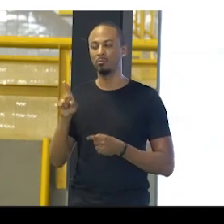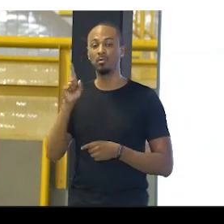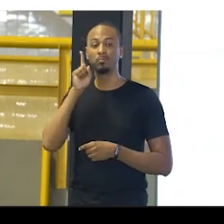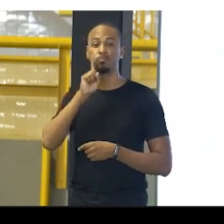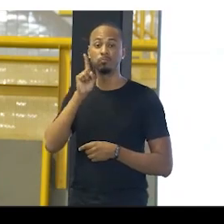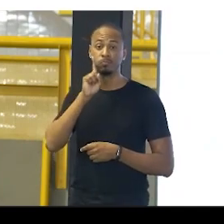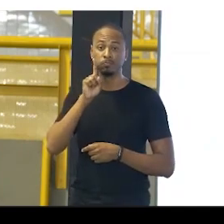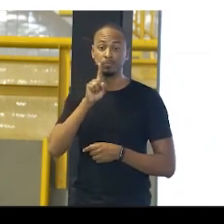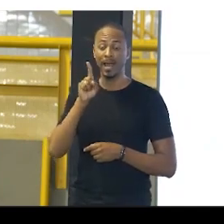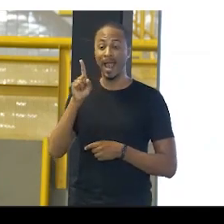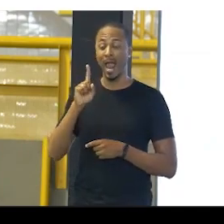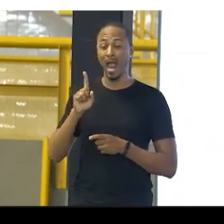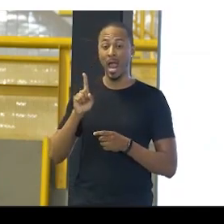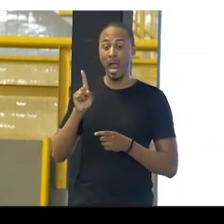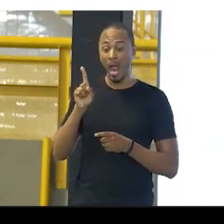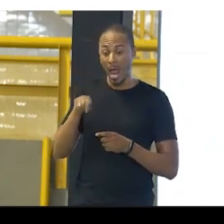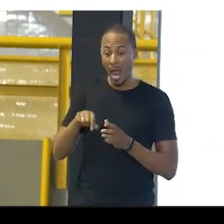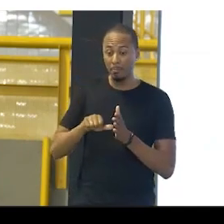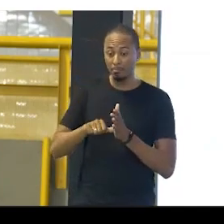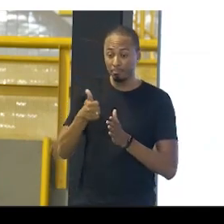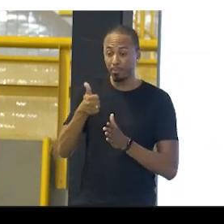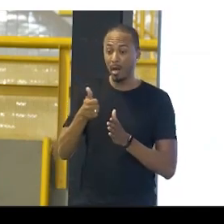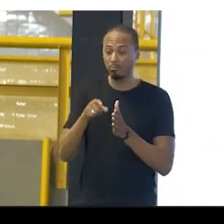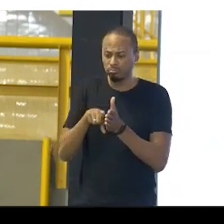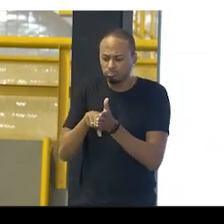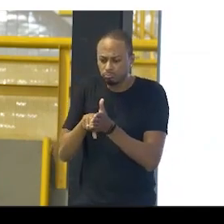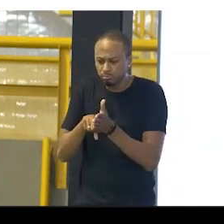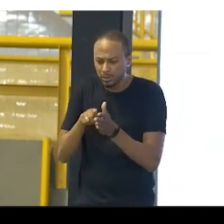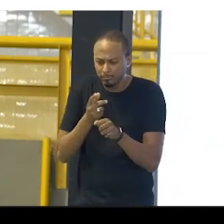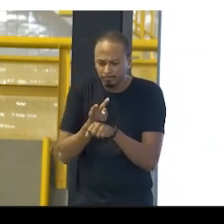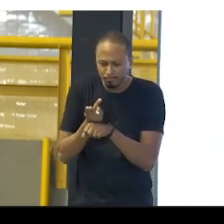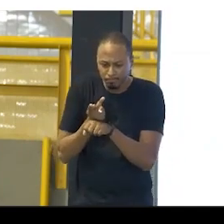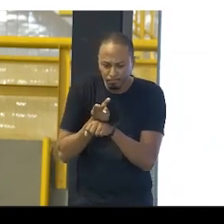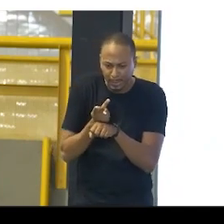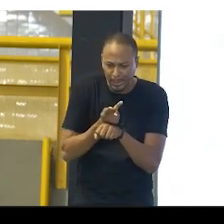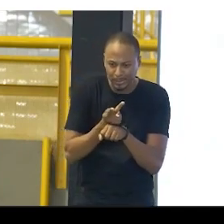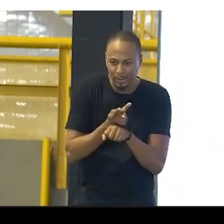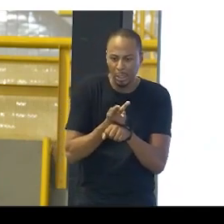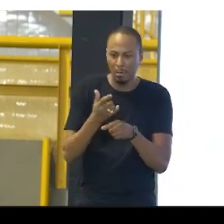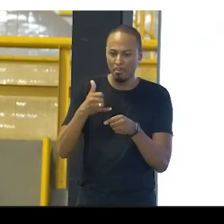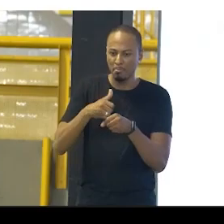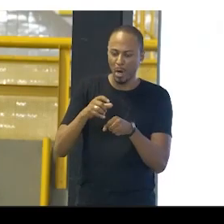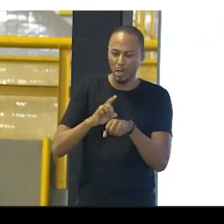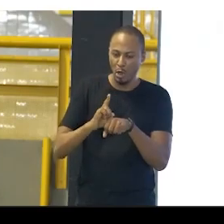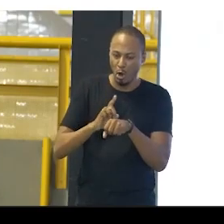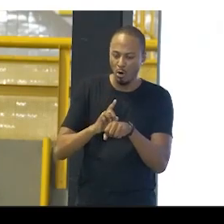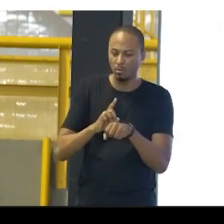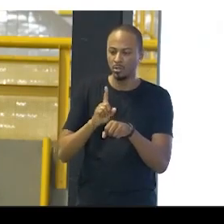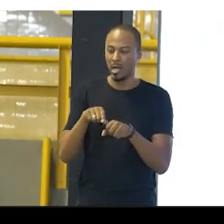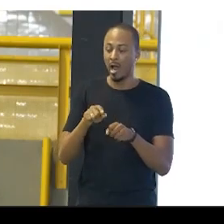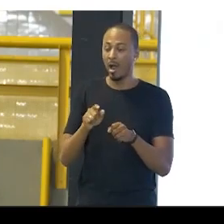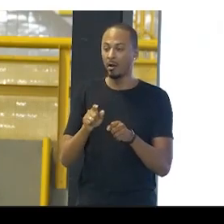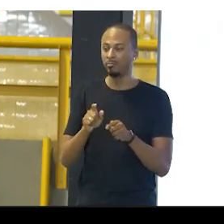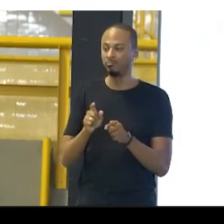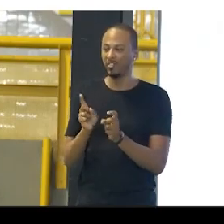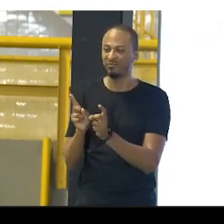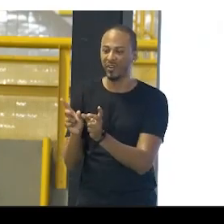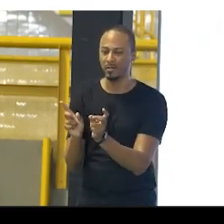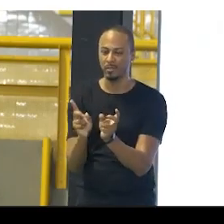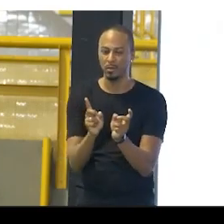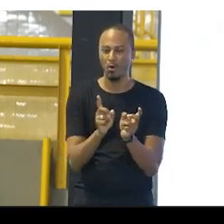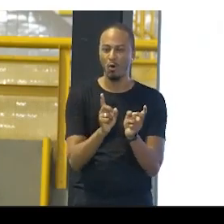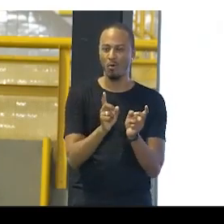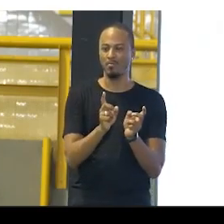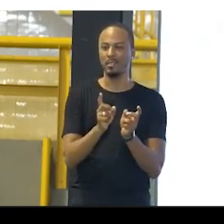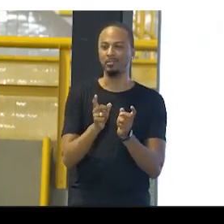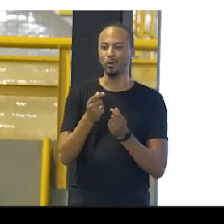primeiros a explorar petróleo de forma comercial. O petróleo é conhecido desde a antiguidade.